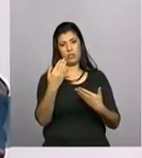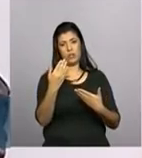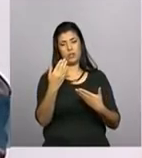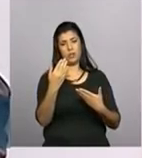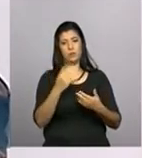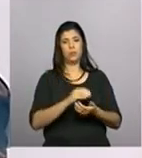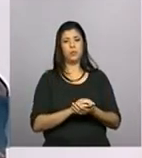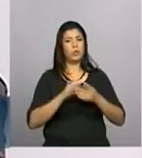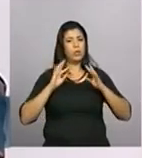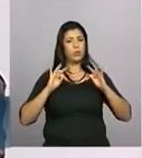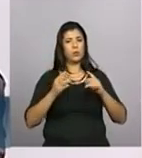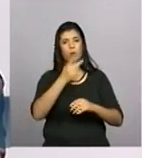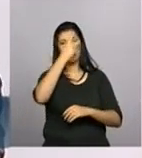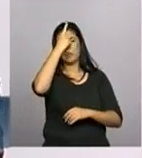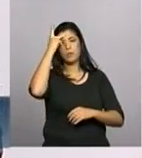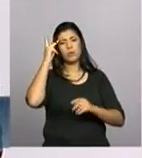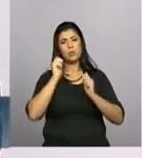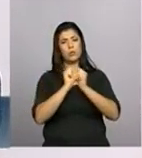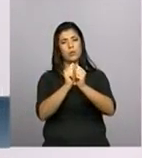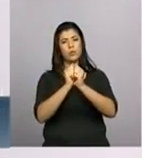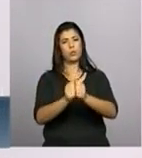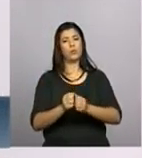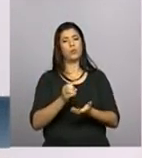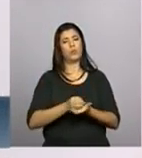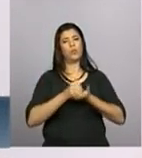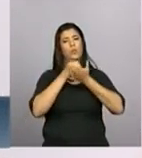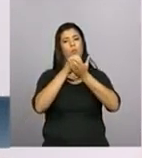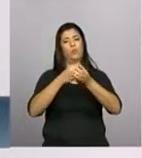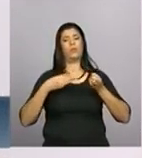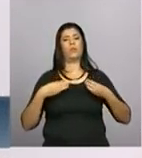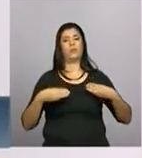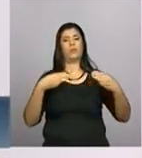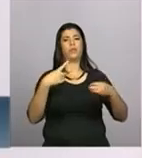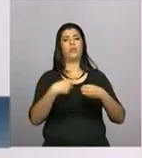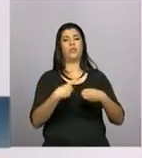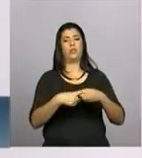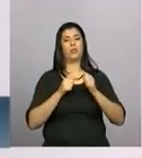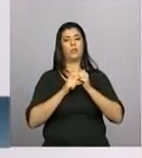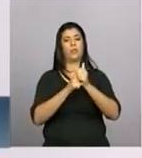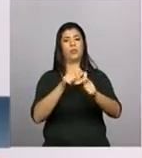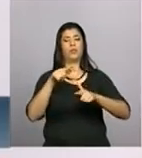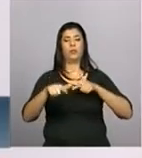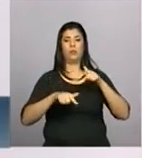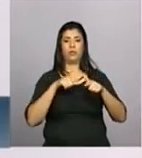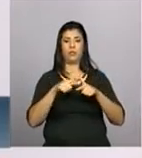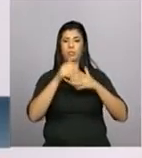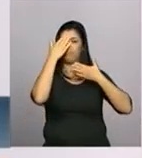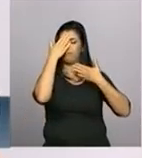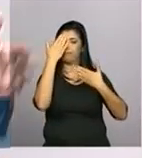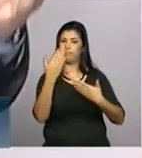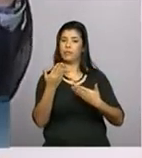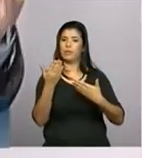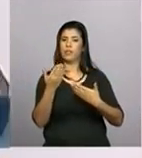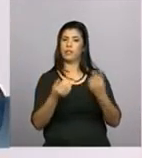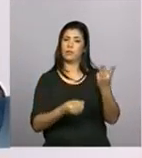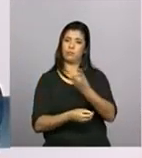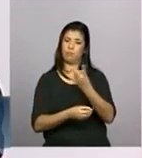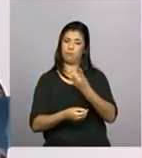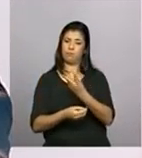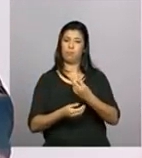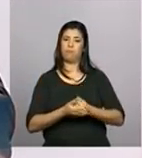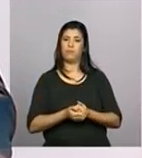dois a todos aqueles que apoiam o ministério na condução desse trabalho. Muito obrigado a vocês